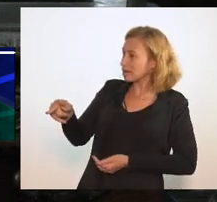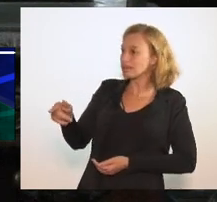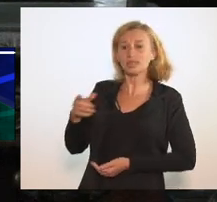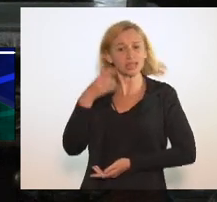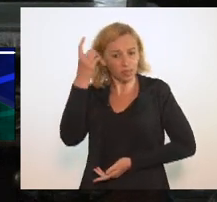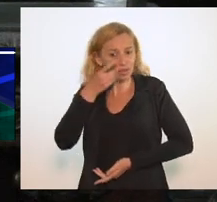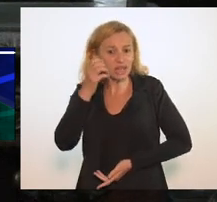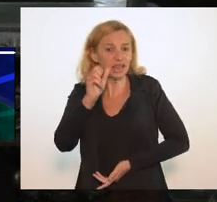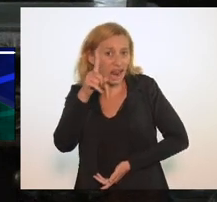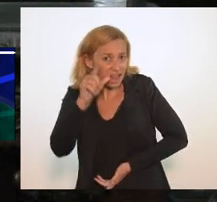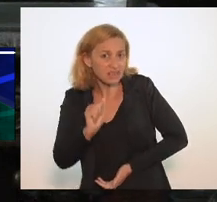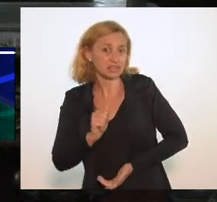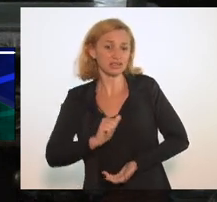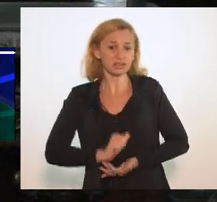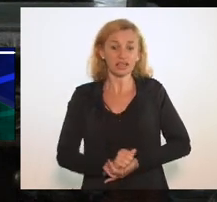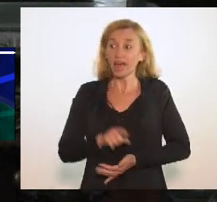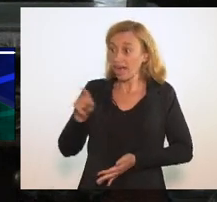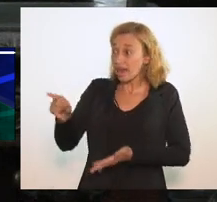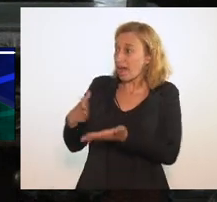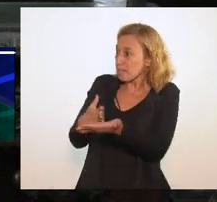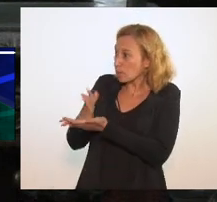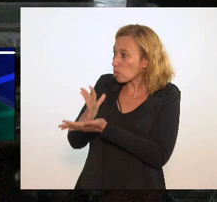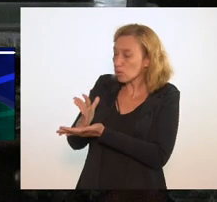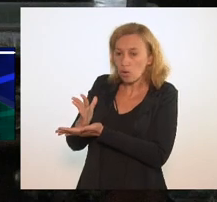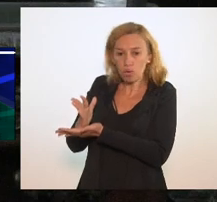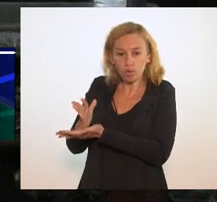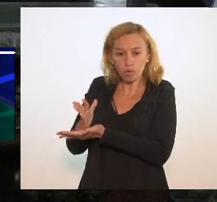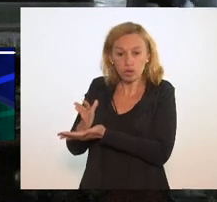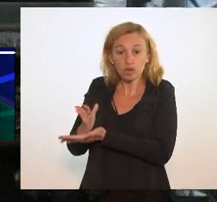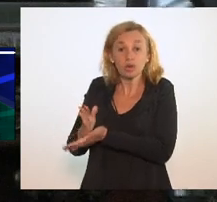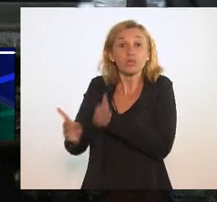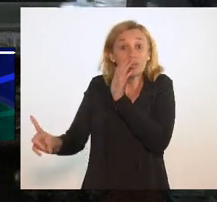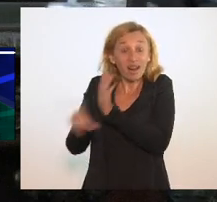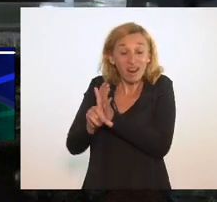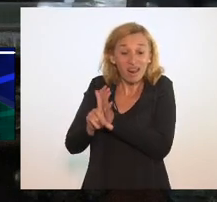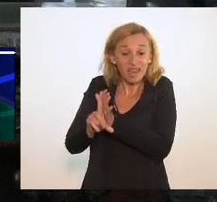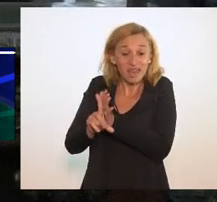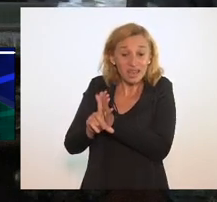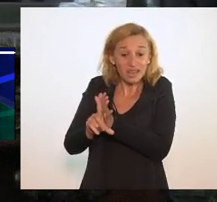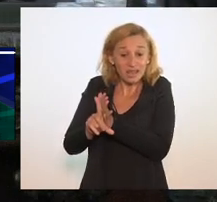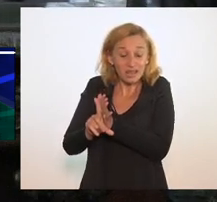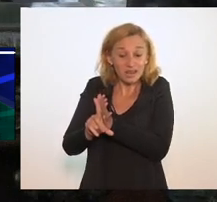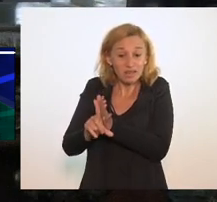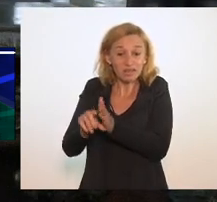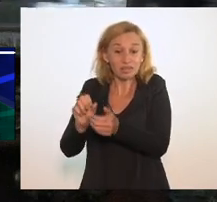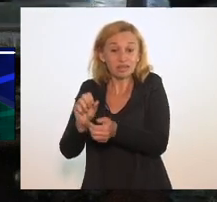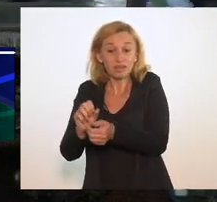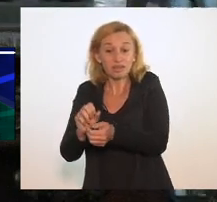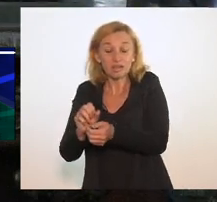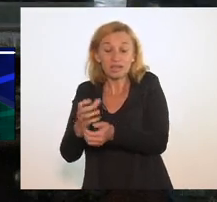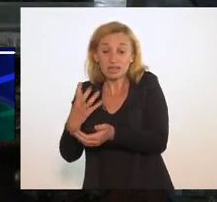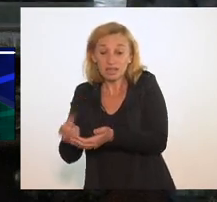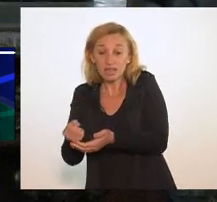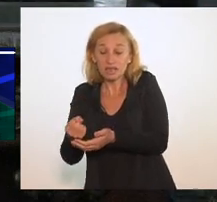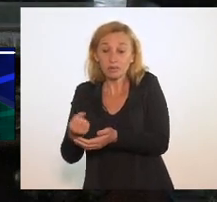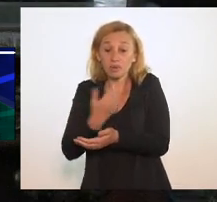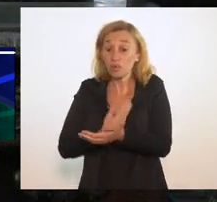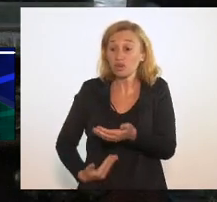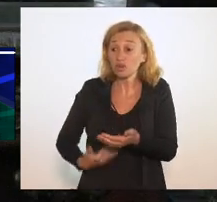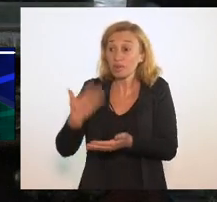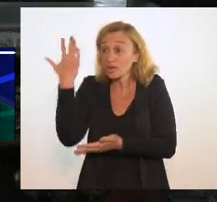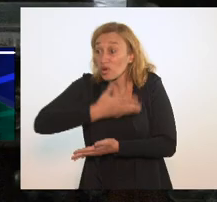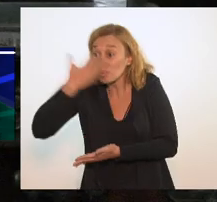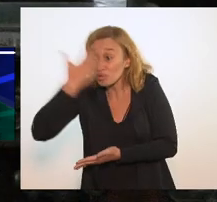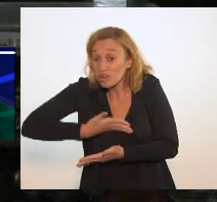Lana. Ela aprovou uma lei, foi sancionada pelo governador, mas a gente vê que,